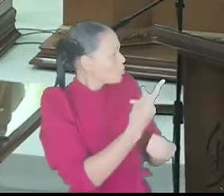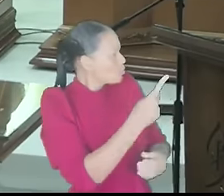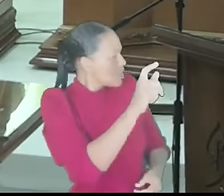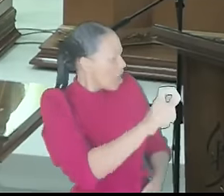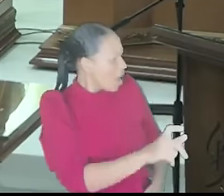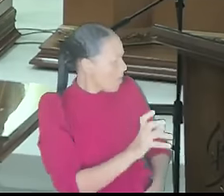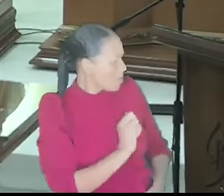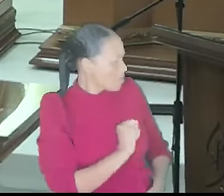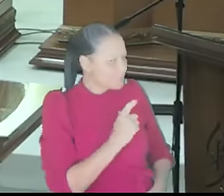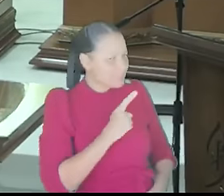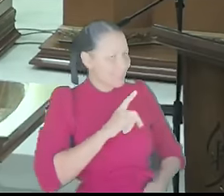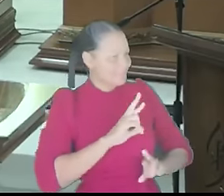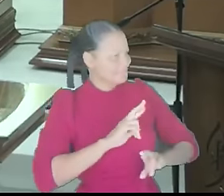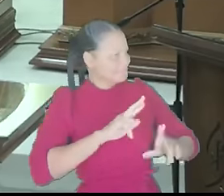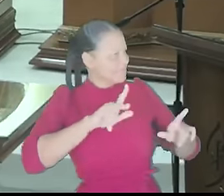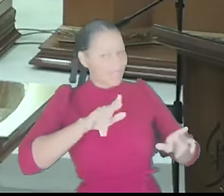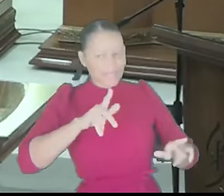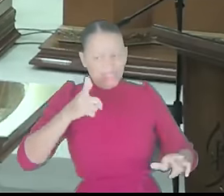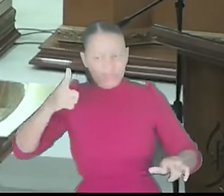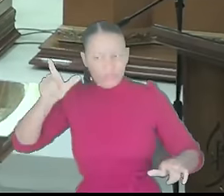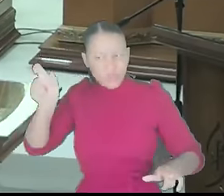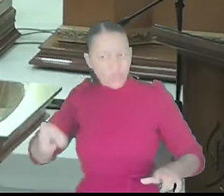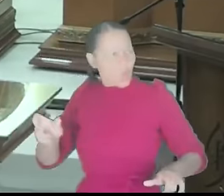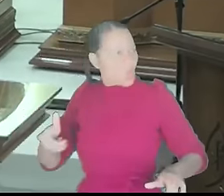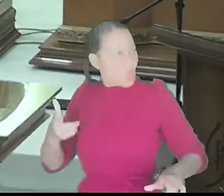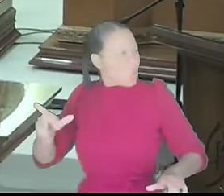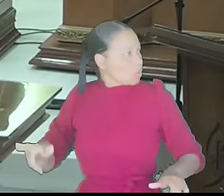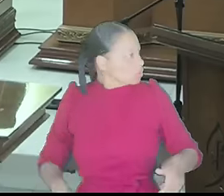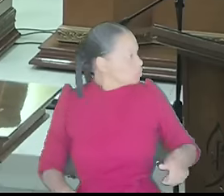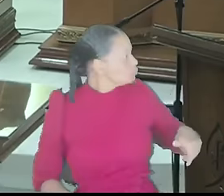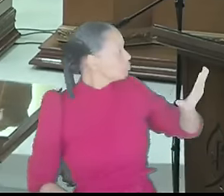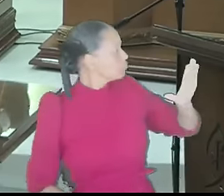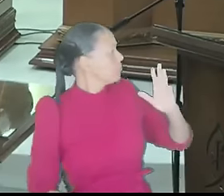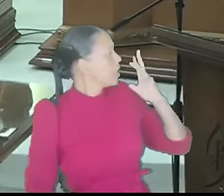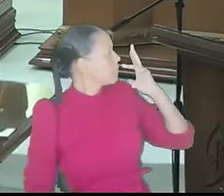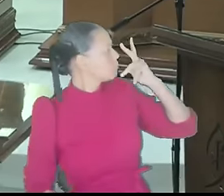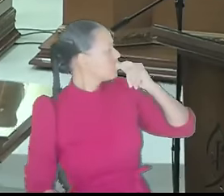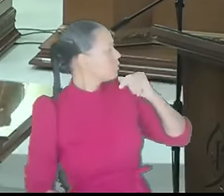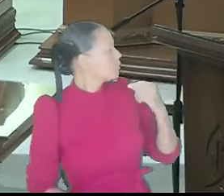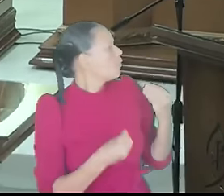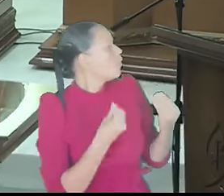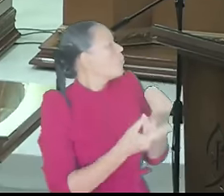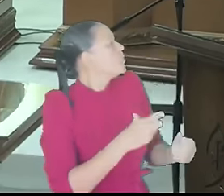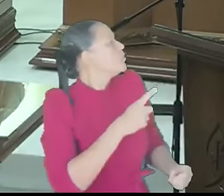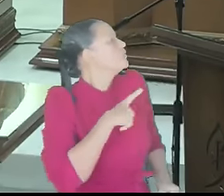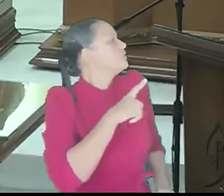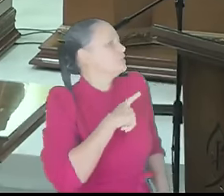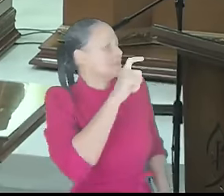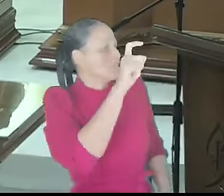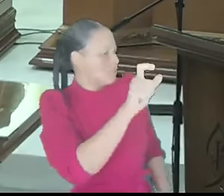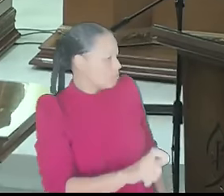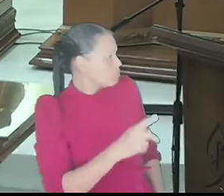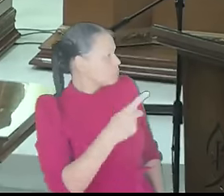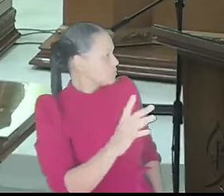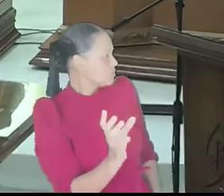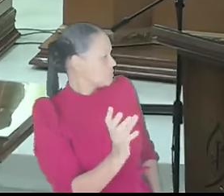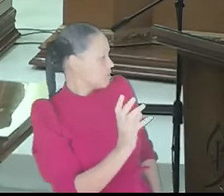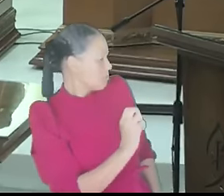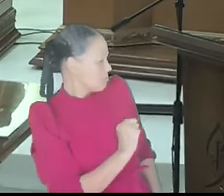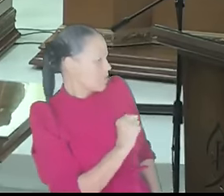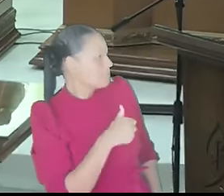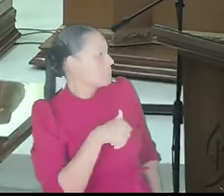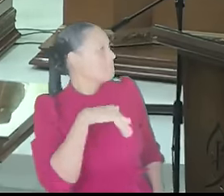tu, a mais formosa entre as mulheres. Que é o teu amado mais do que outro amado